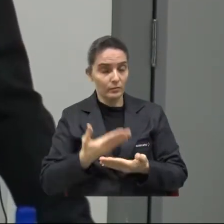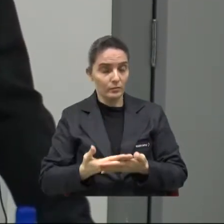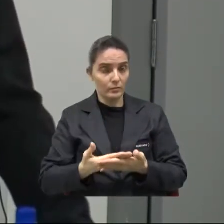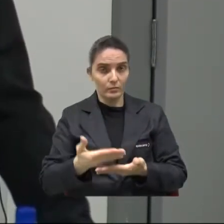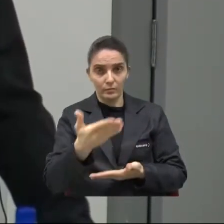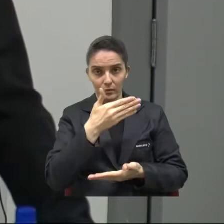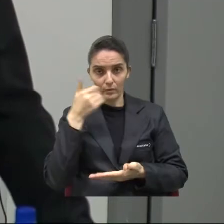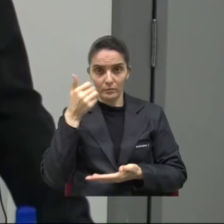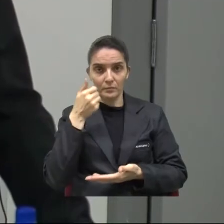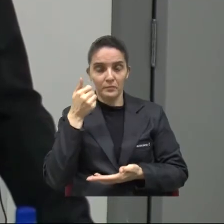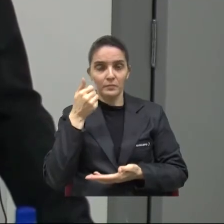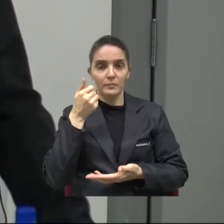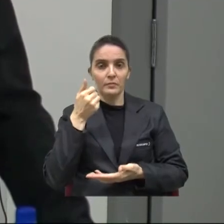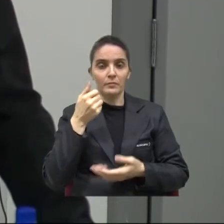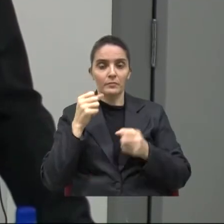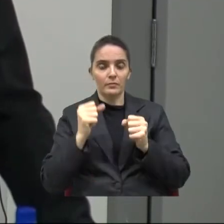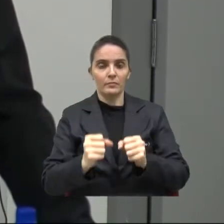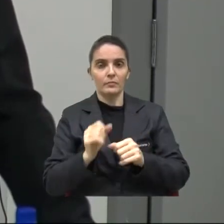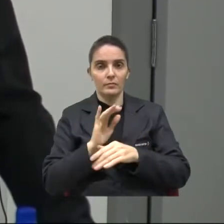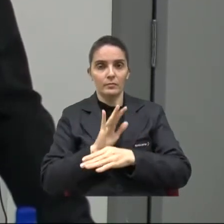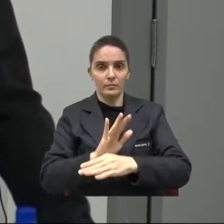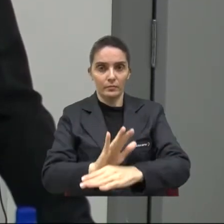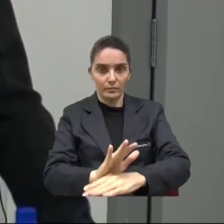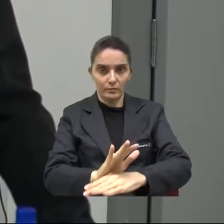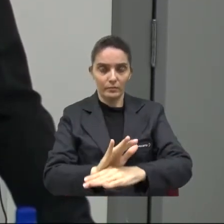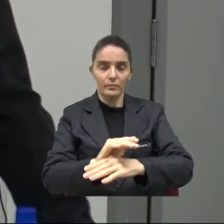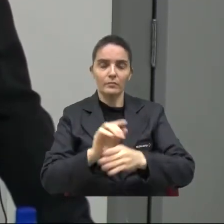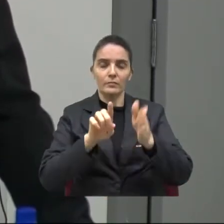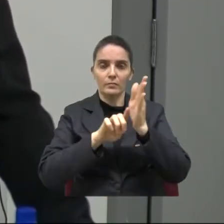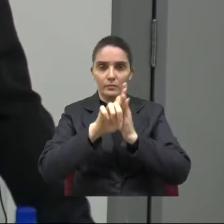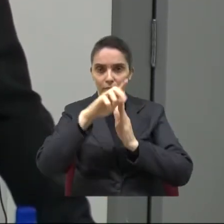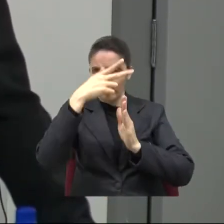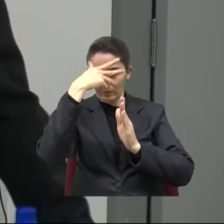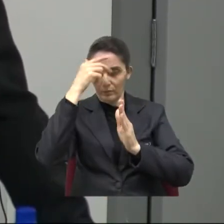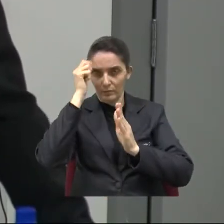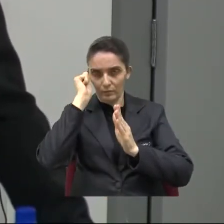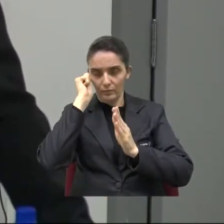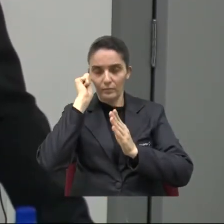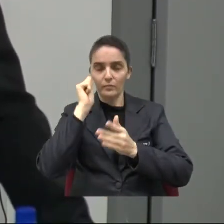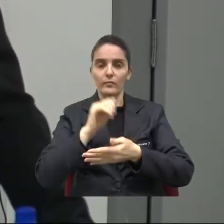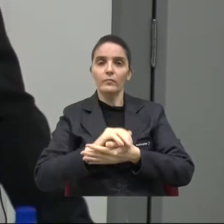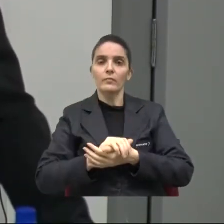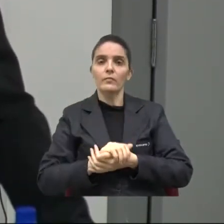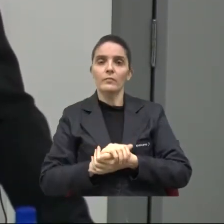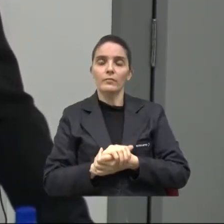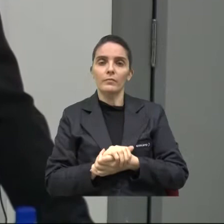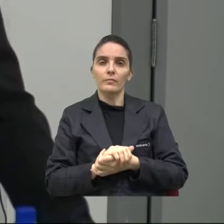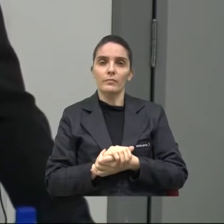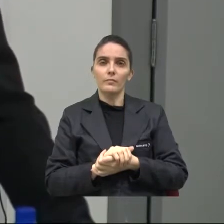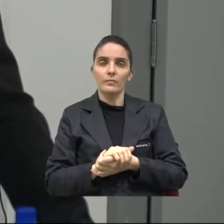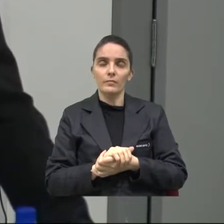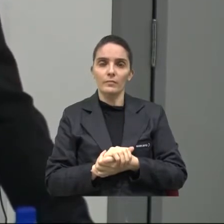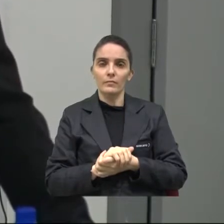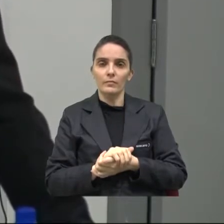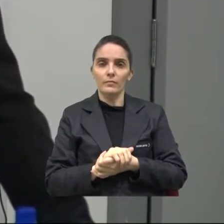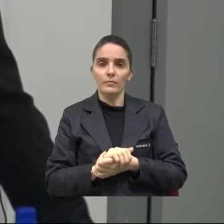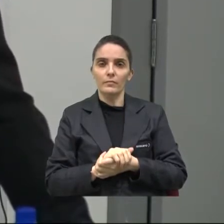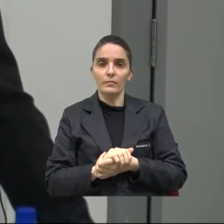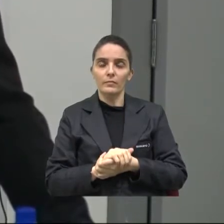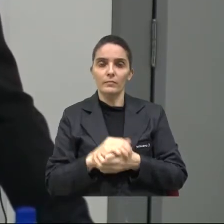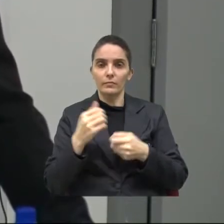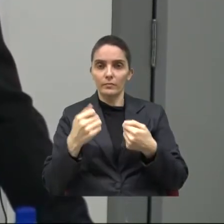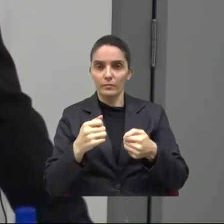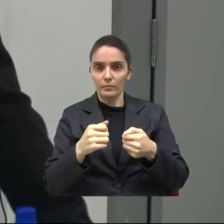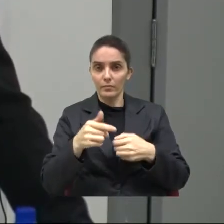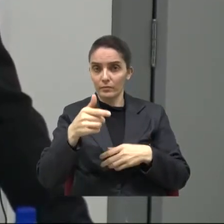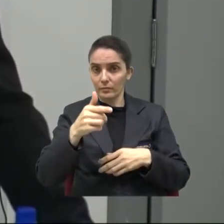poder dar a contribuição para esse requerimento e para outras necessidades, vereador Wagner Barbosa, seria, novamente,